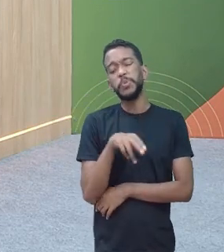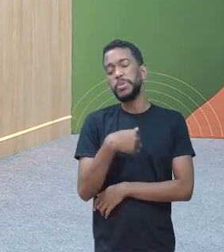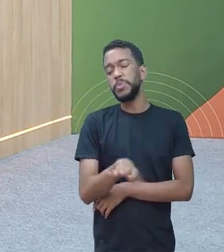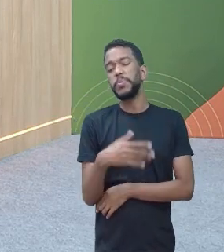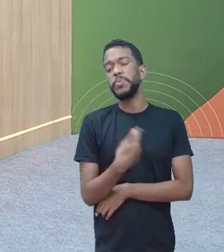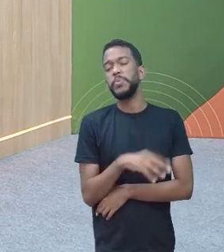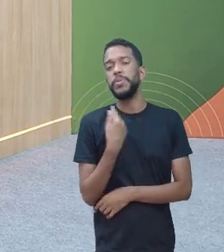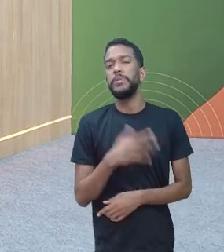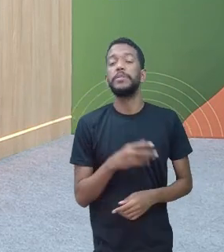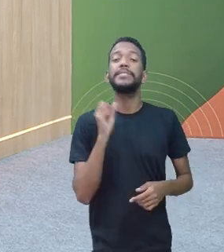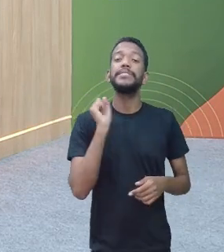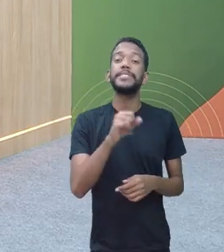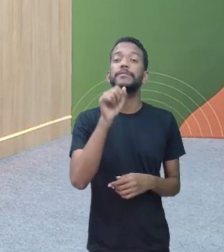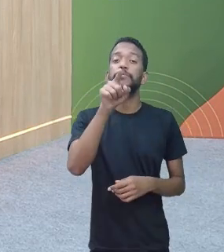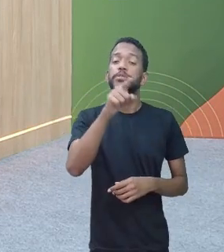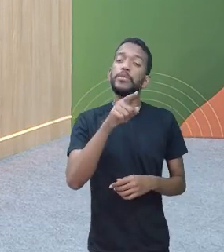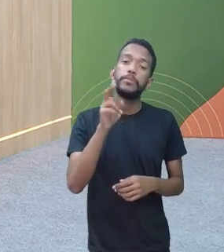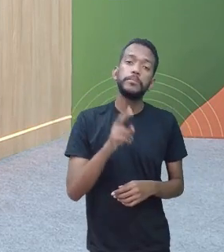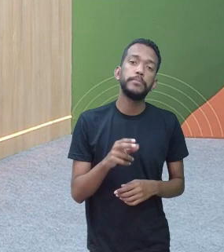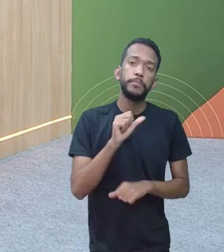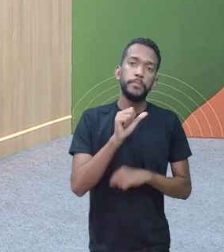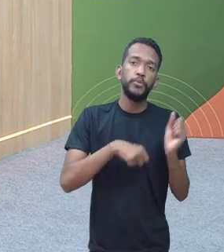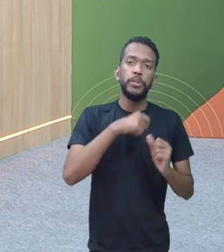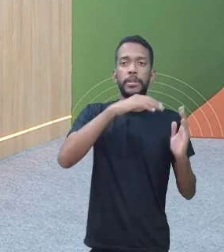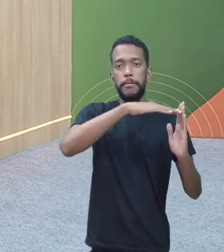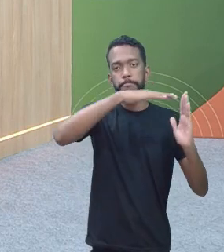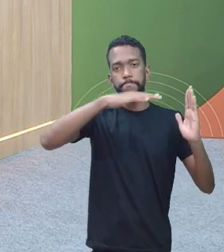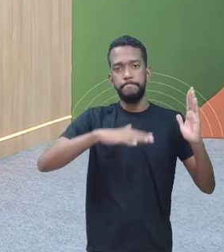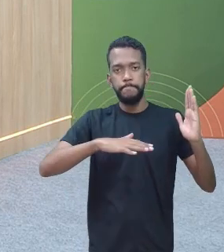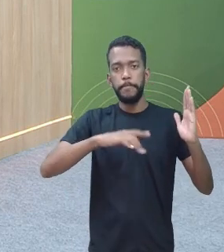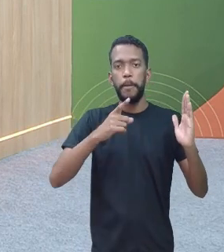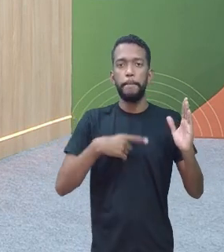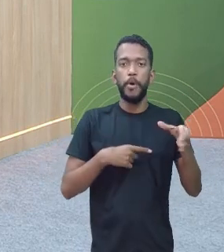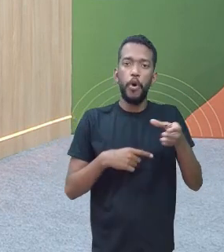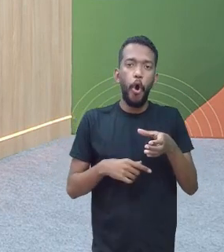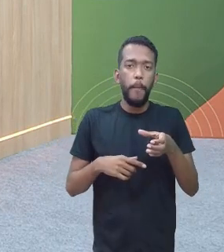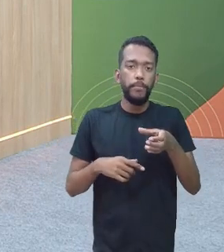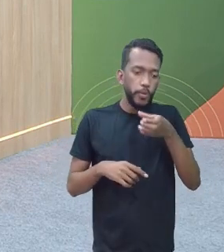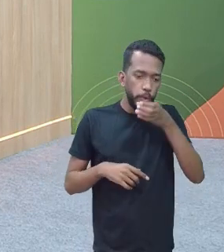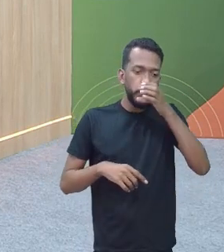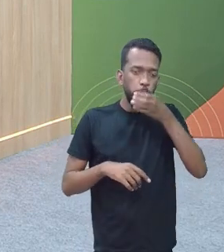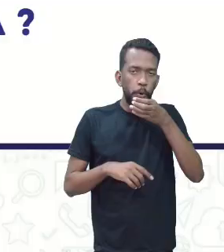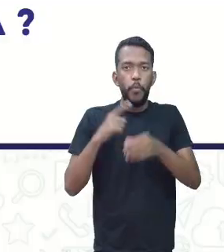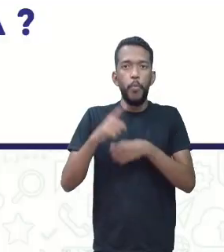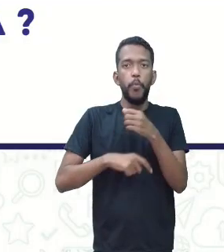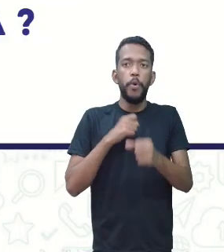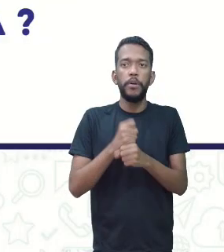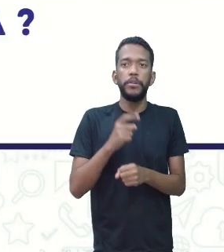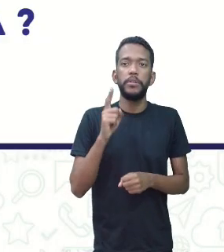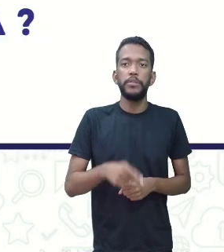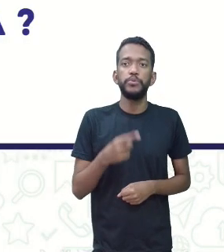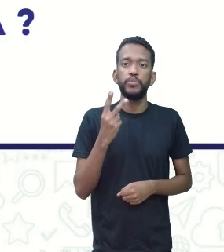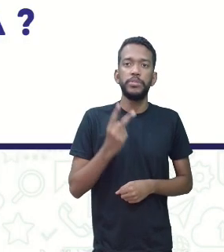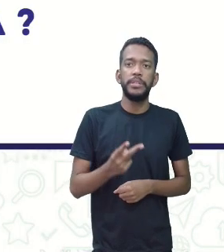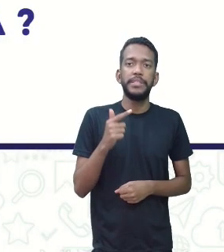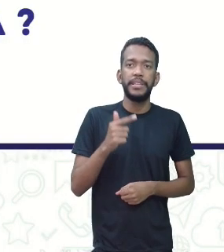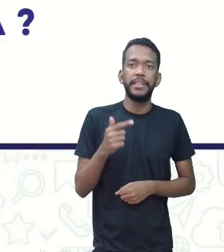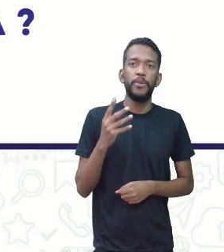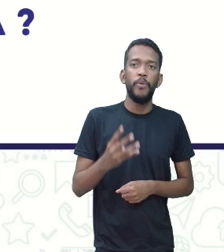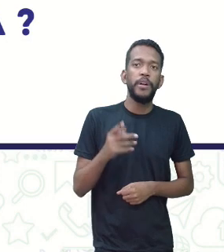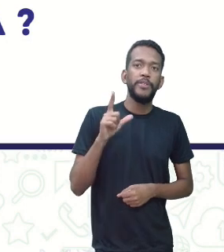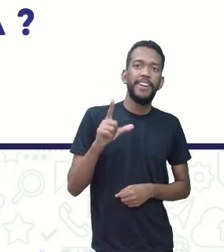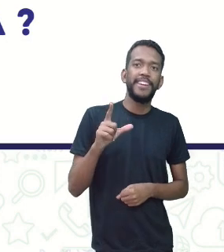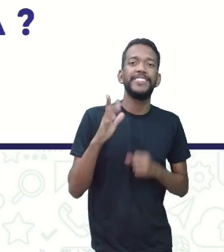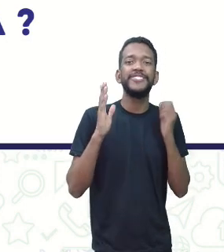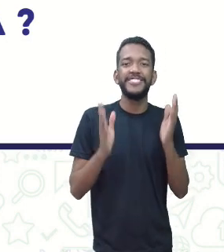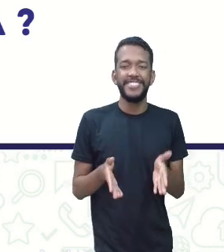E se você mudar de atitude e usar, por exemplo, o segundo cenário, você vai gastar em um ano 274 litros. Olha